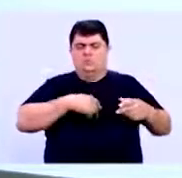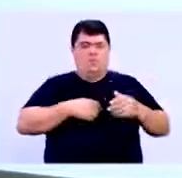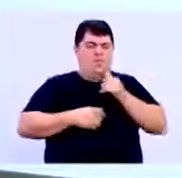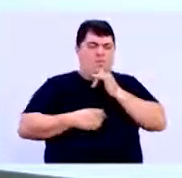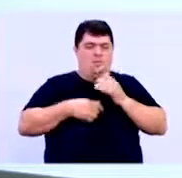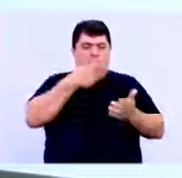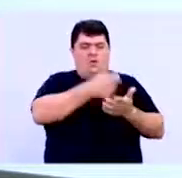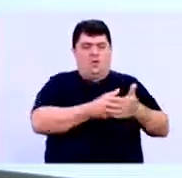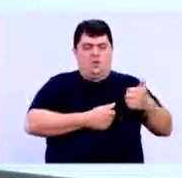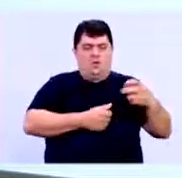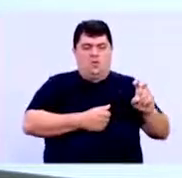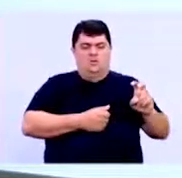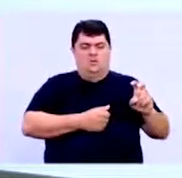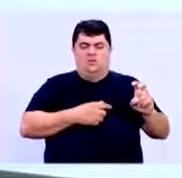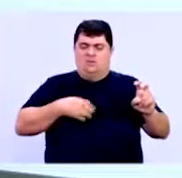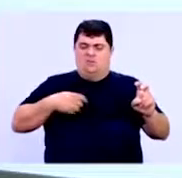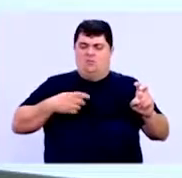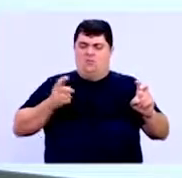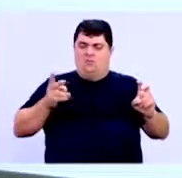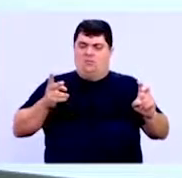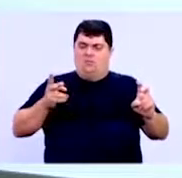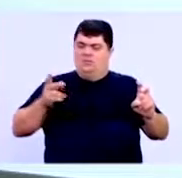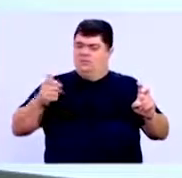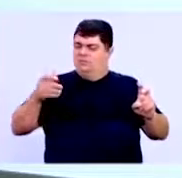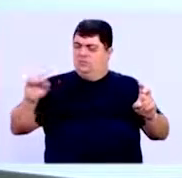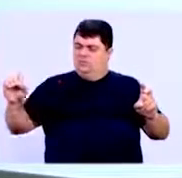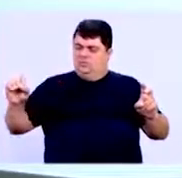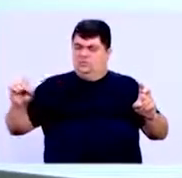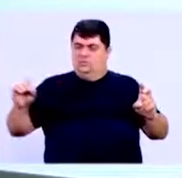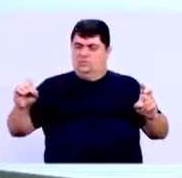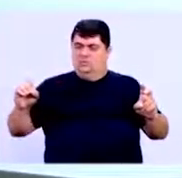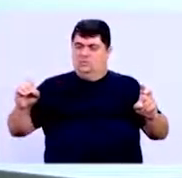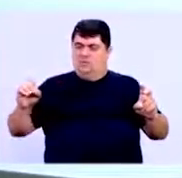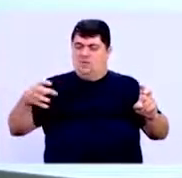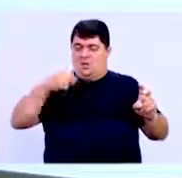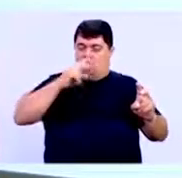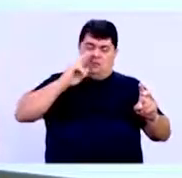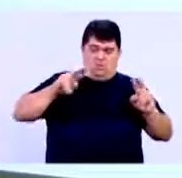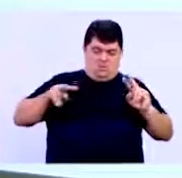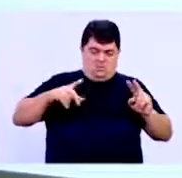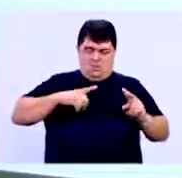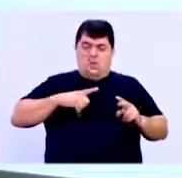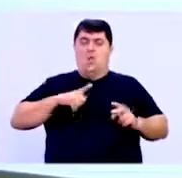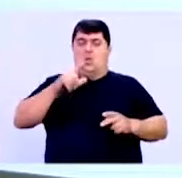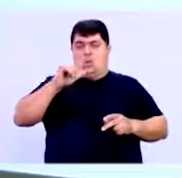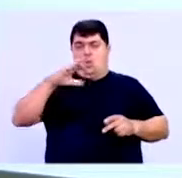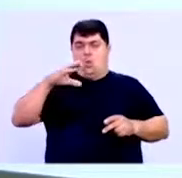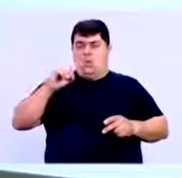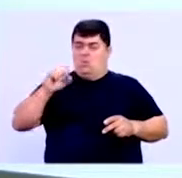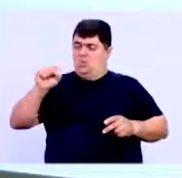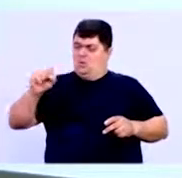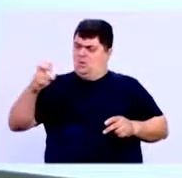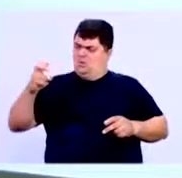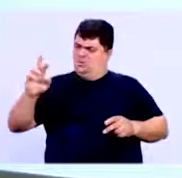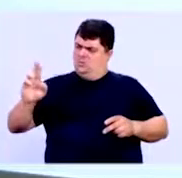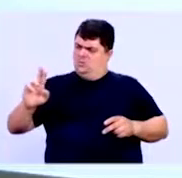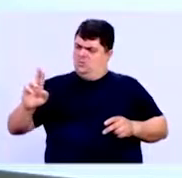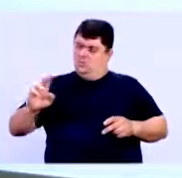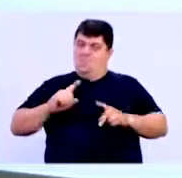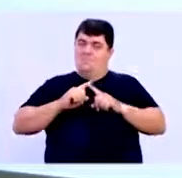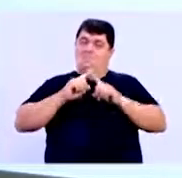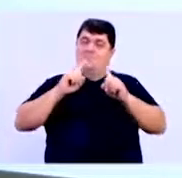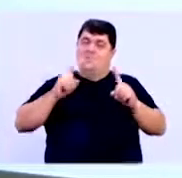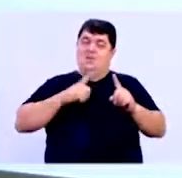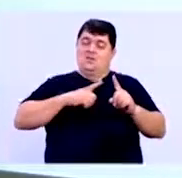15. E eu estou vendendo o bolo por 100. Então, necessariamente, a grosso modo, eu estou tendo um lucro aí de 85. Mas